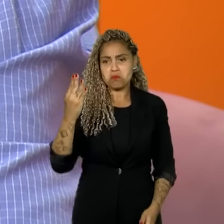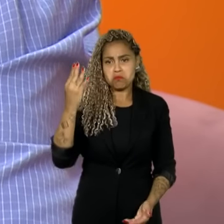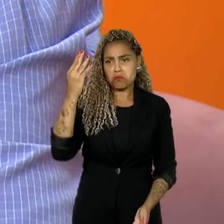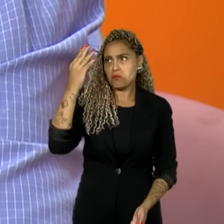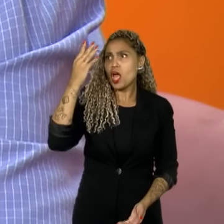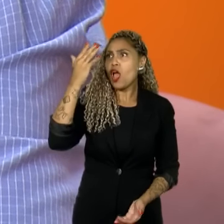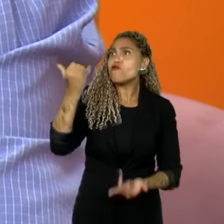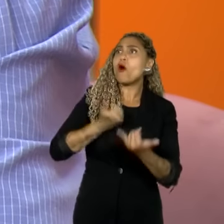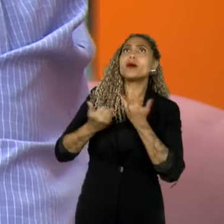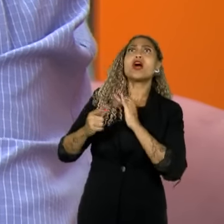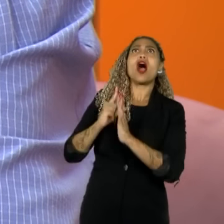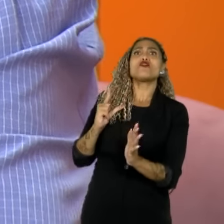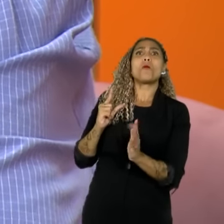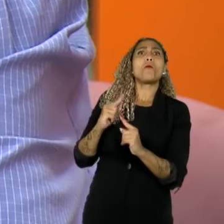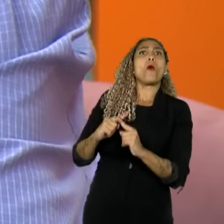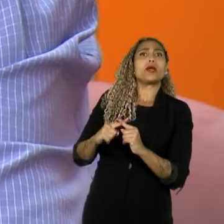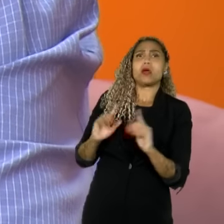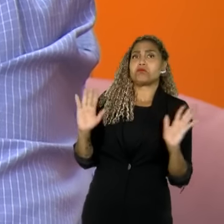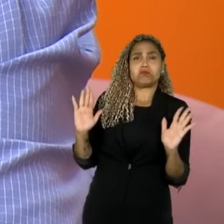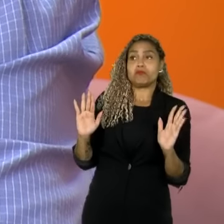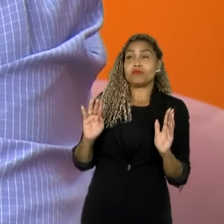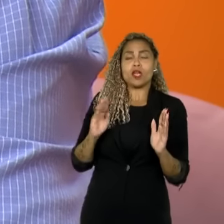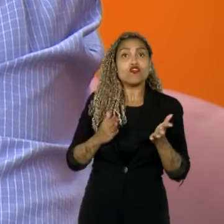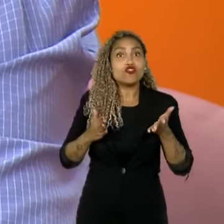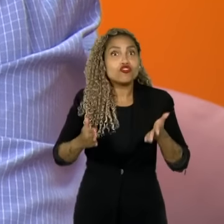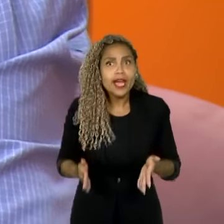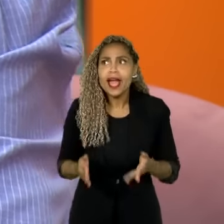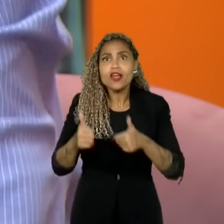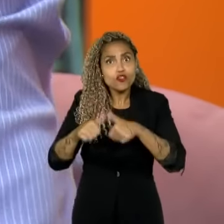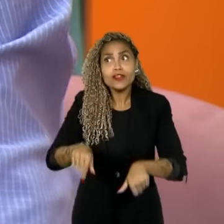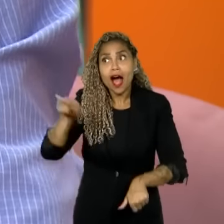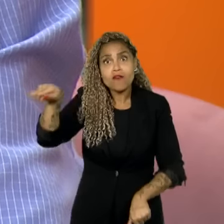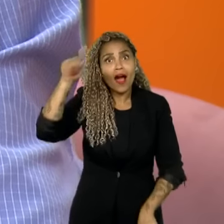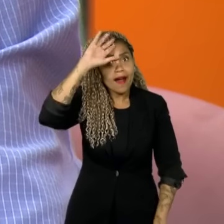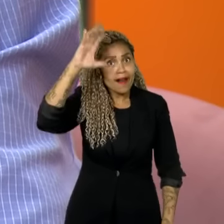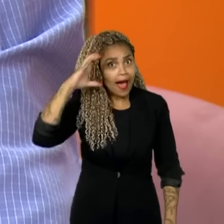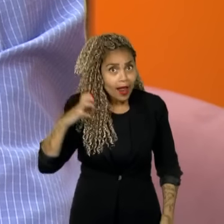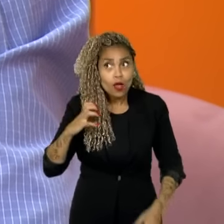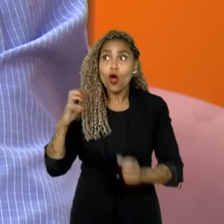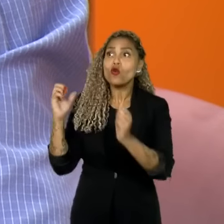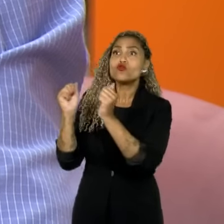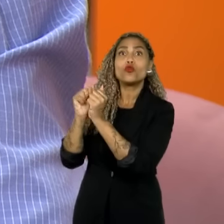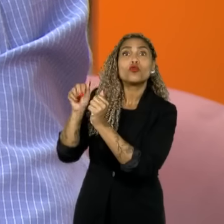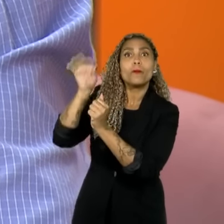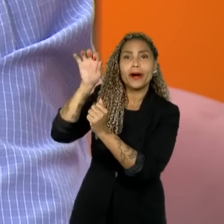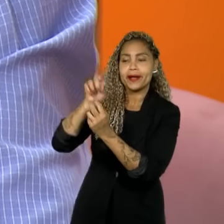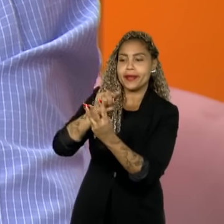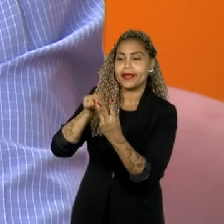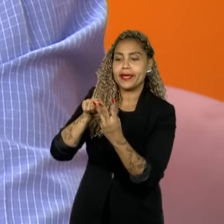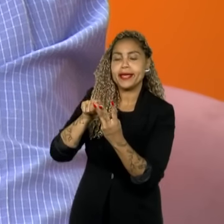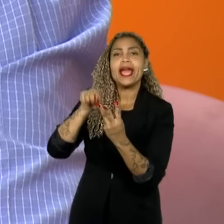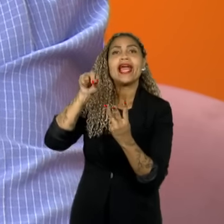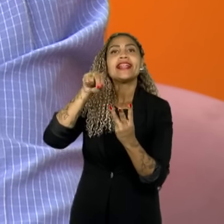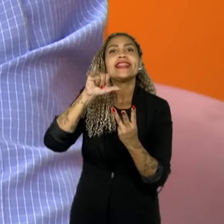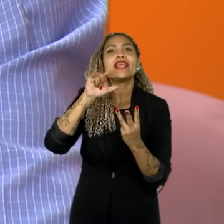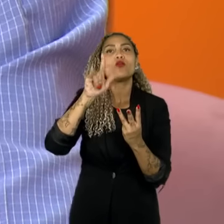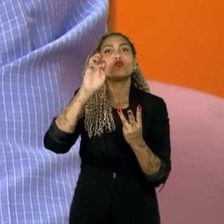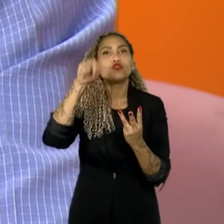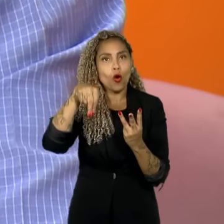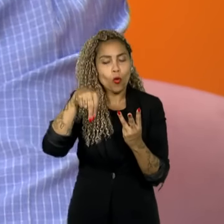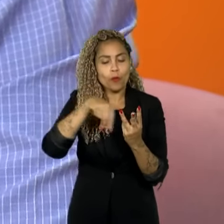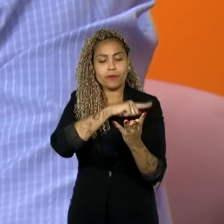antes. Quando eu cheguei lá, estava ela, a mãe, o Milton Miranda, que era o diretor artístico da Odeon, e o